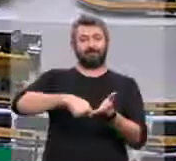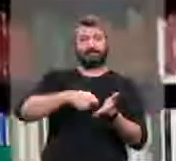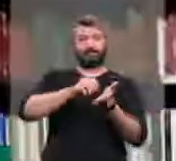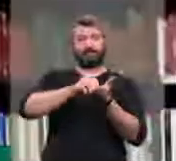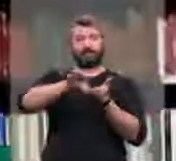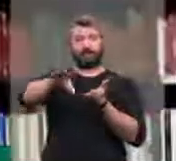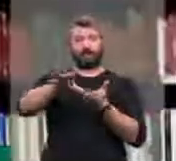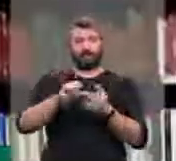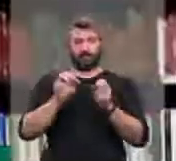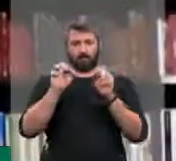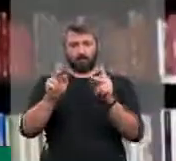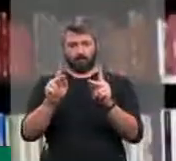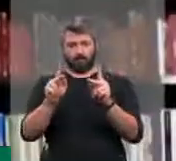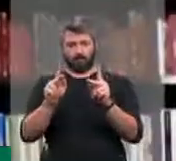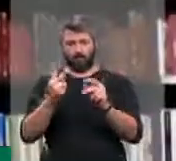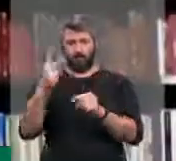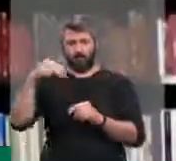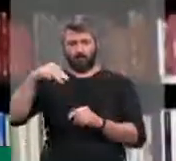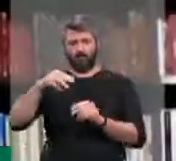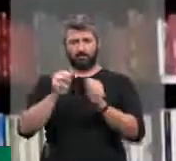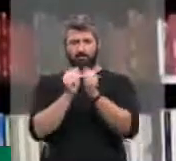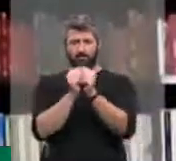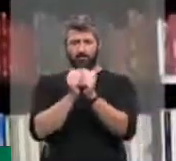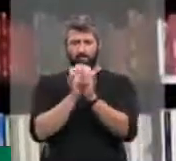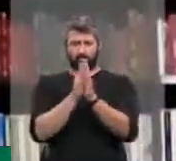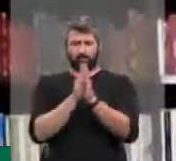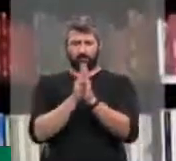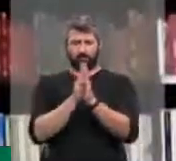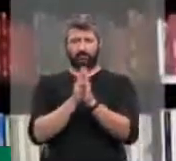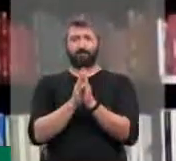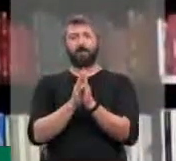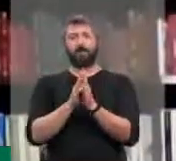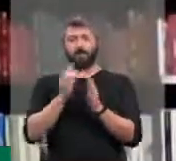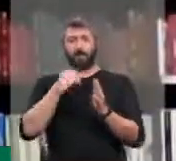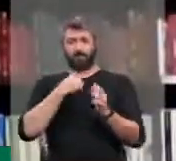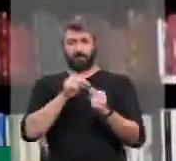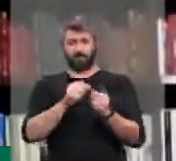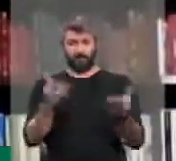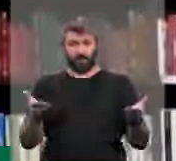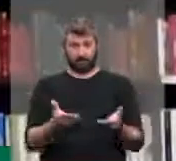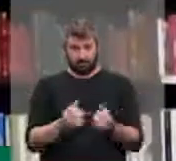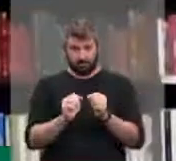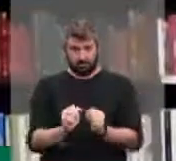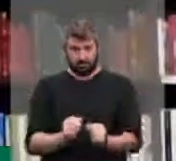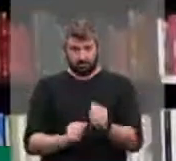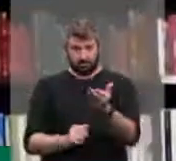enviar. Então eu peço 2 minutos a Vossa Excelência para que eu possa fazer isso agora.